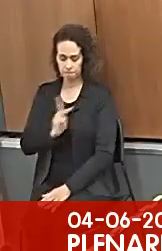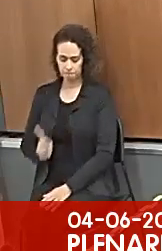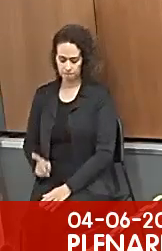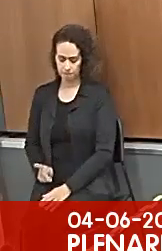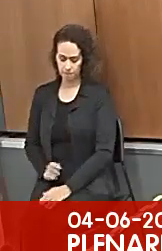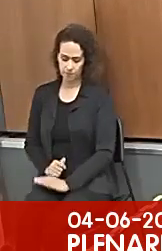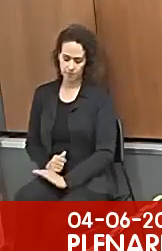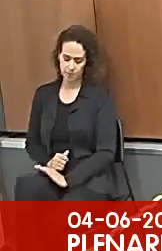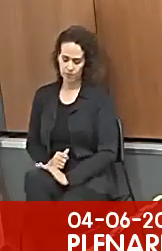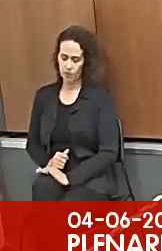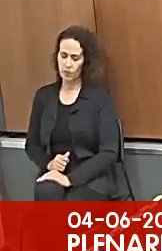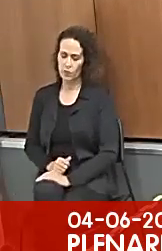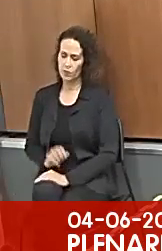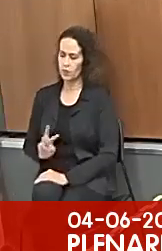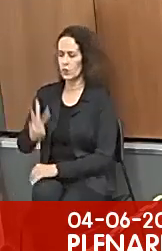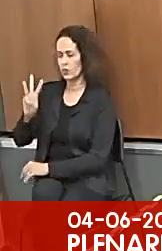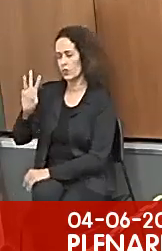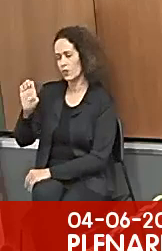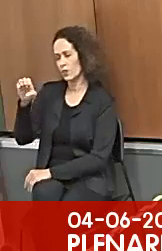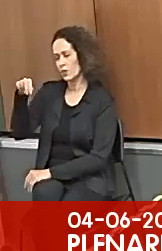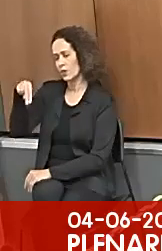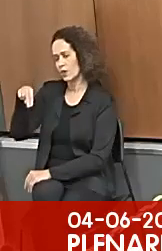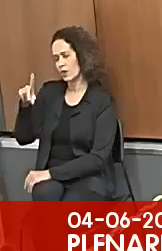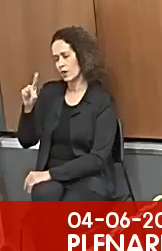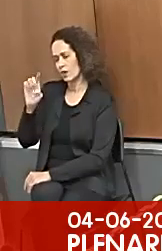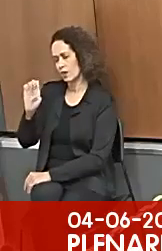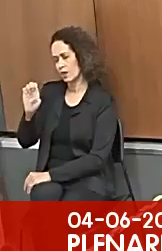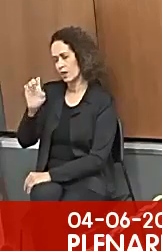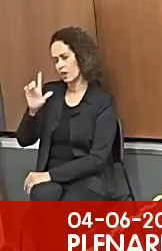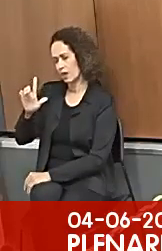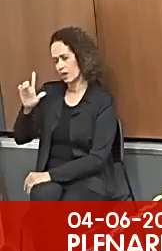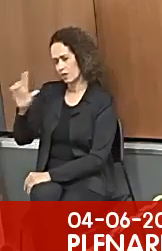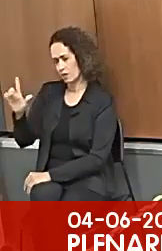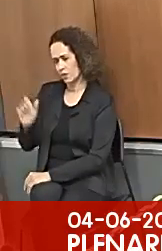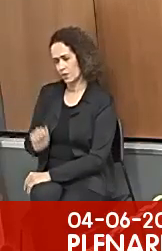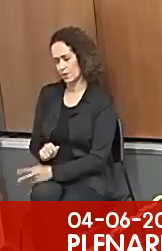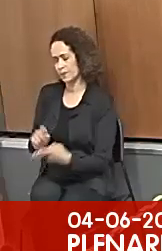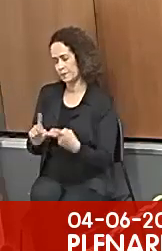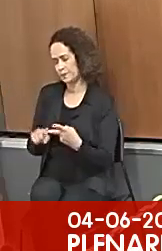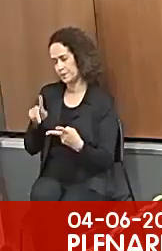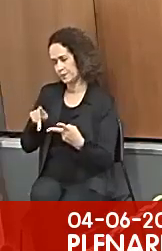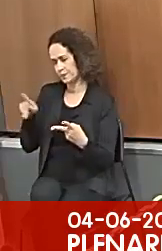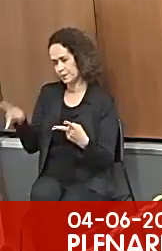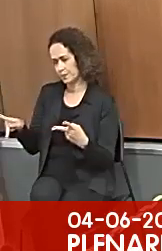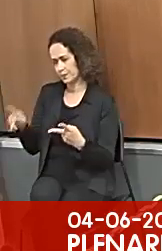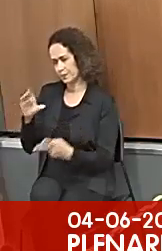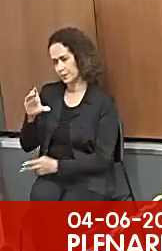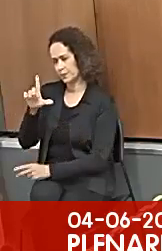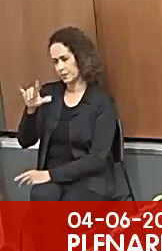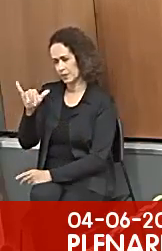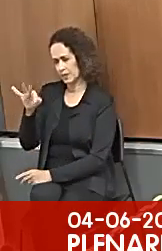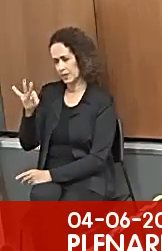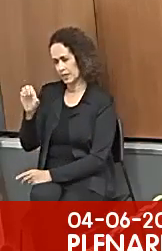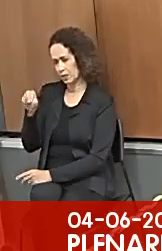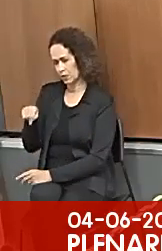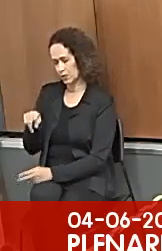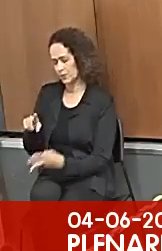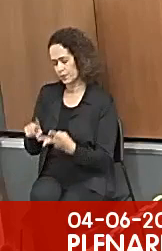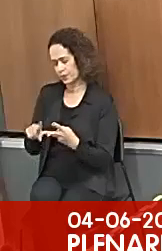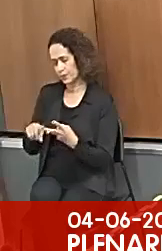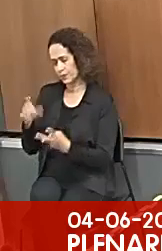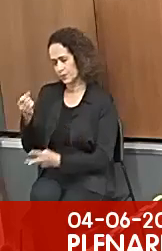Wendel, caro colega professor Cleiton e caro colega doutor